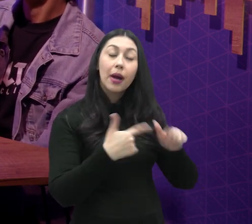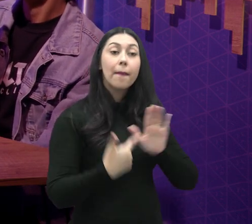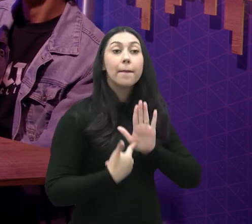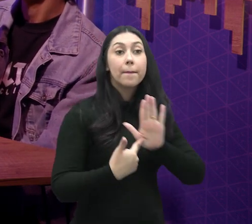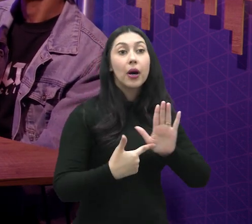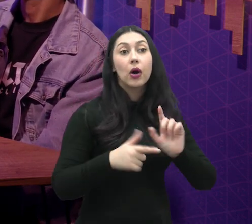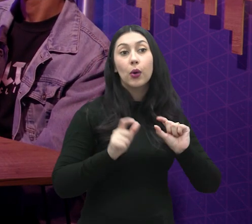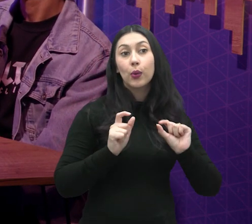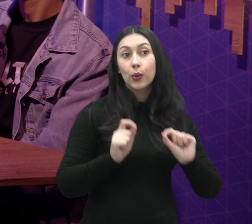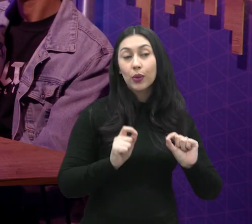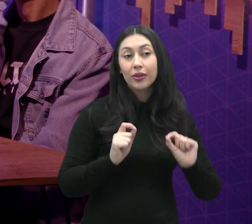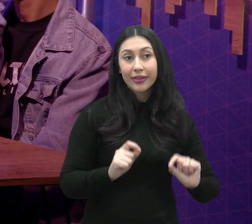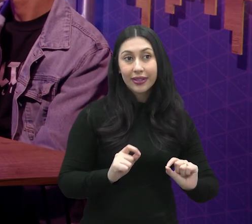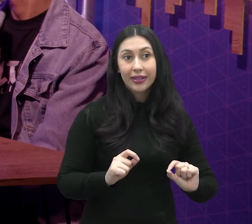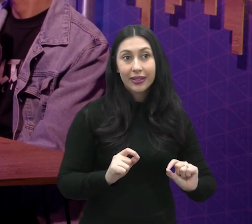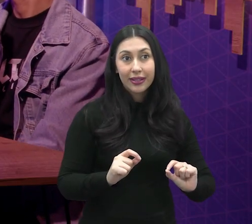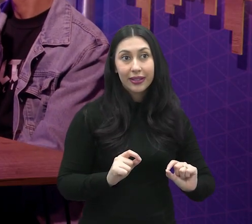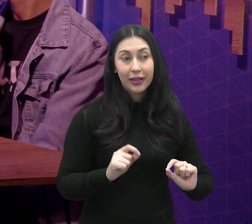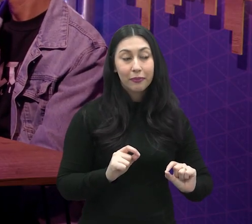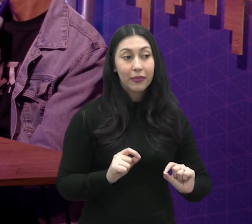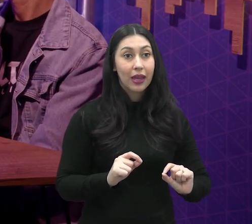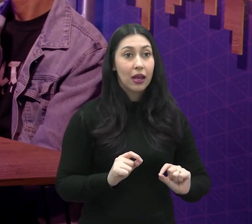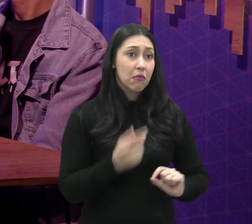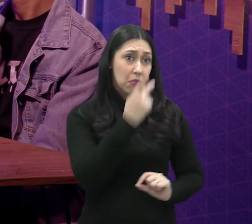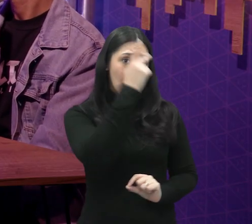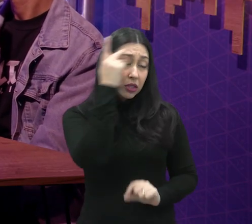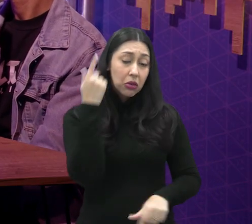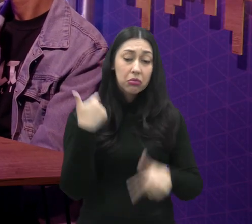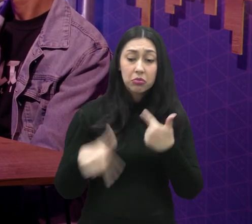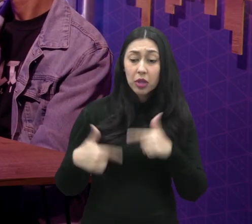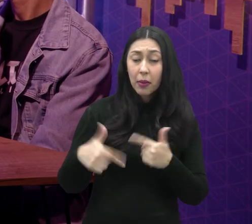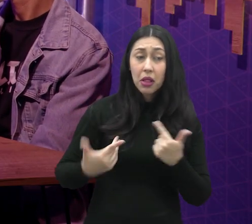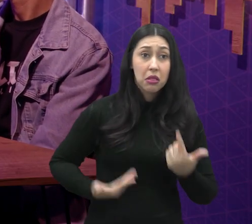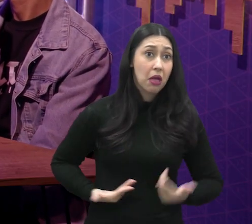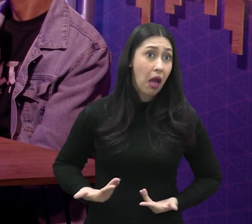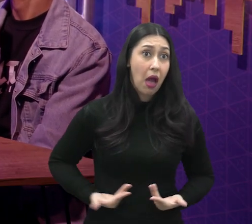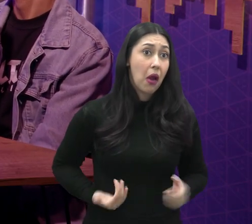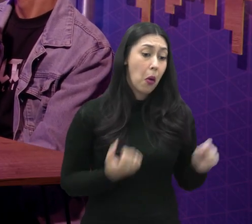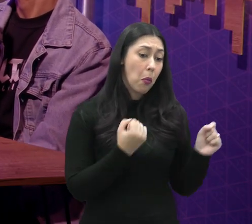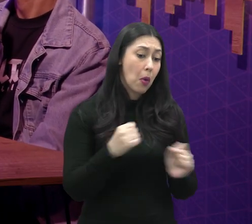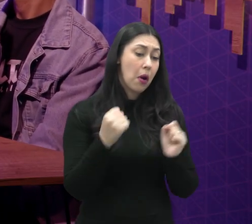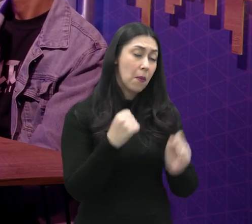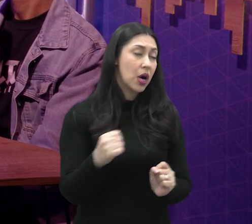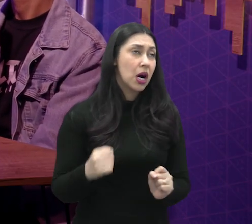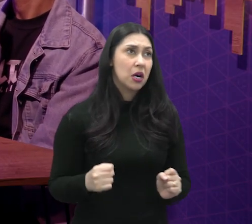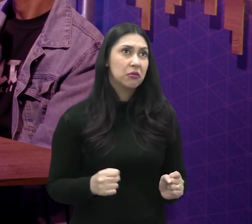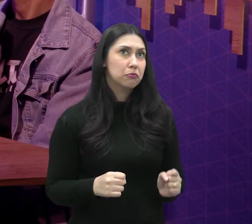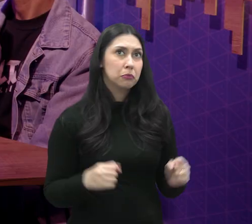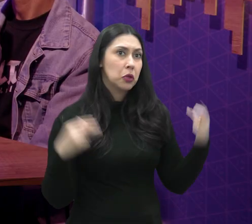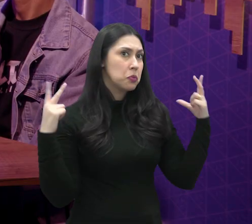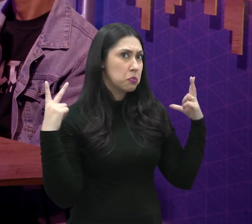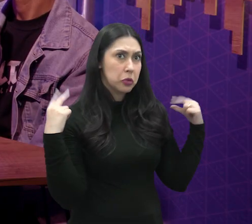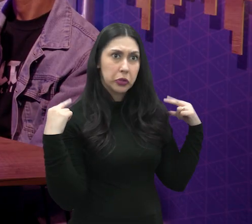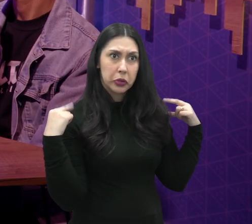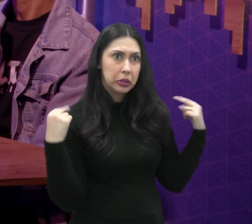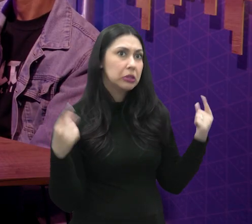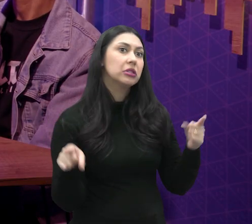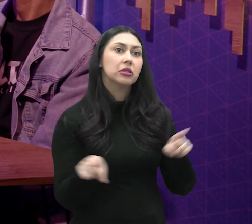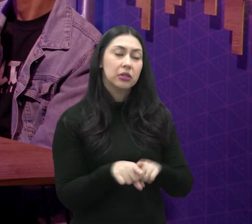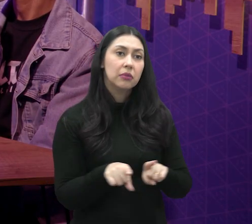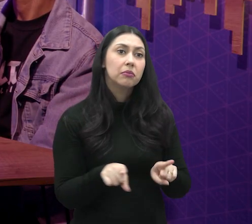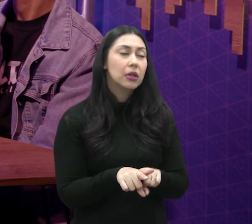empregadas domésticas e outras pessoas também, né, que, por exemplo, motoristas, né, outros empregos semelhantes,